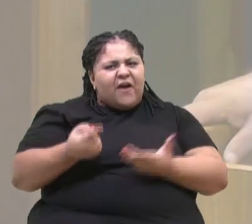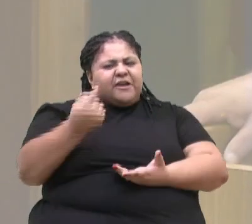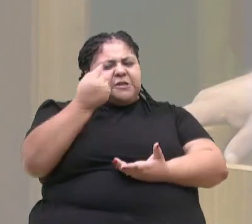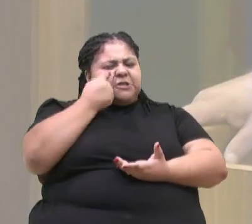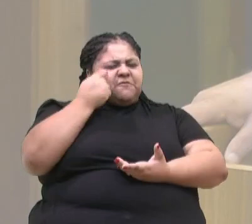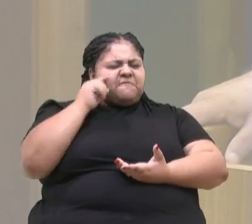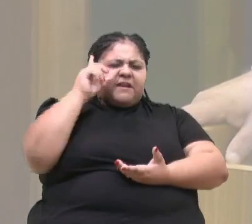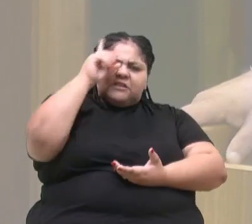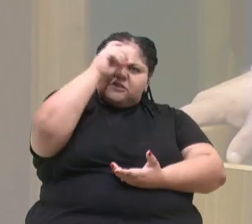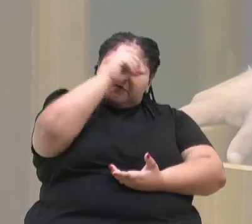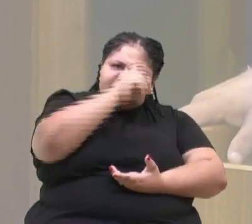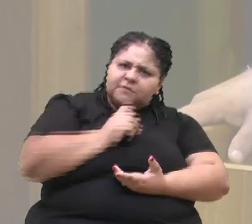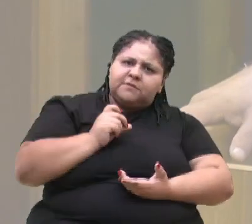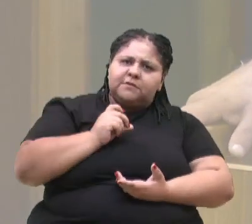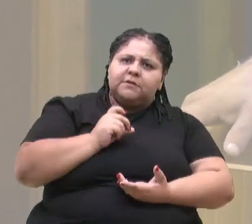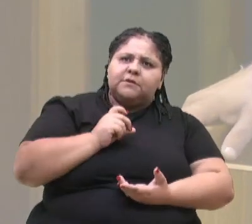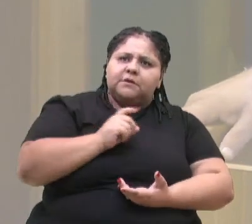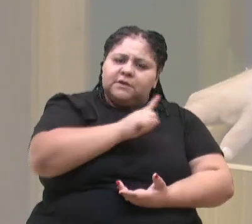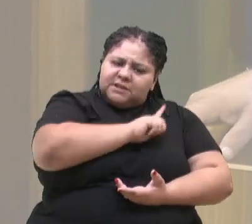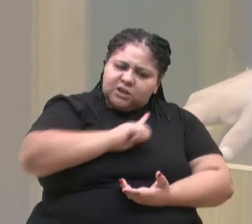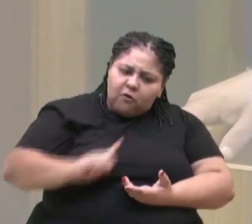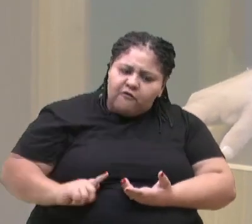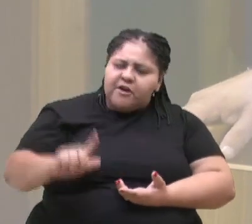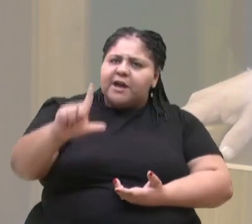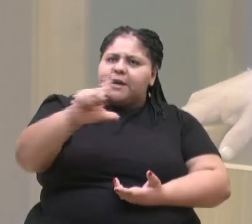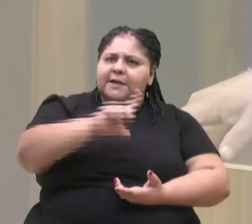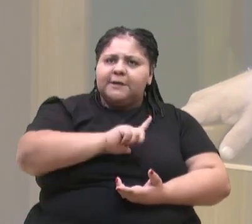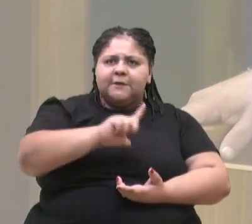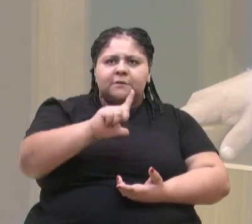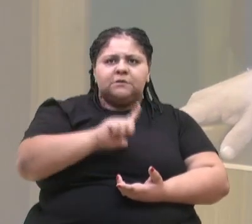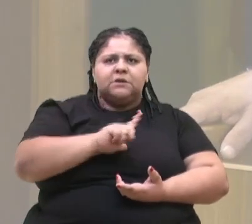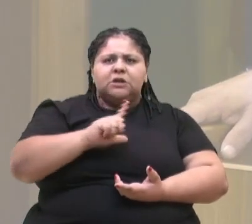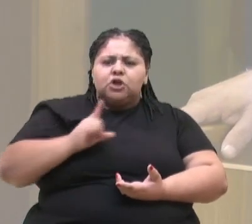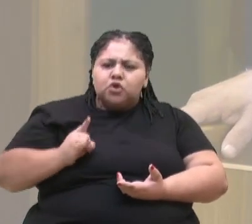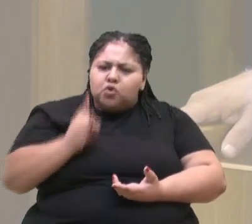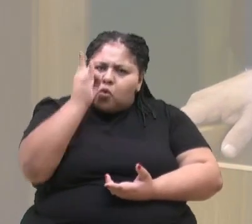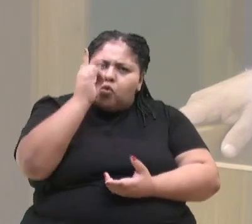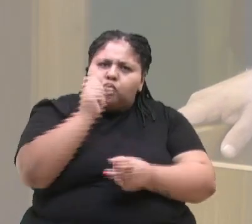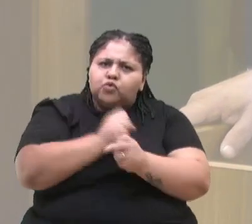que esse governo está tendo. Mas no último ano,